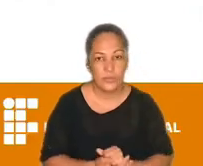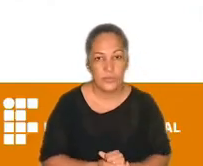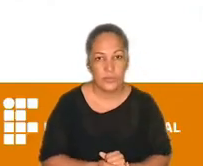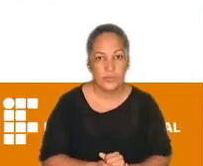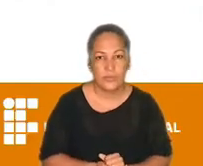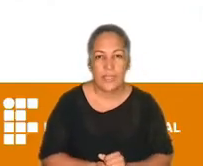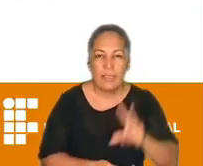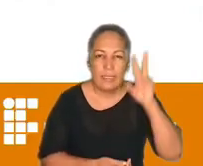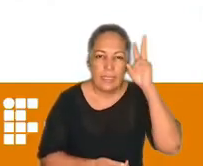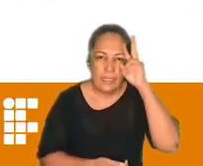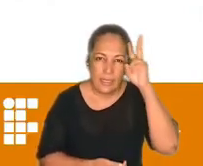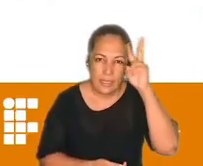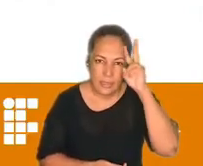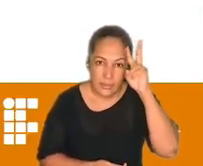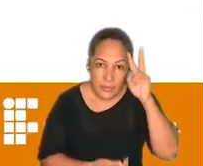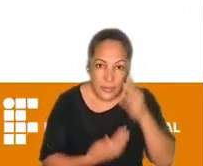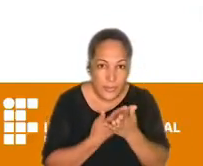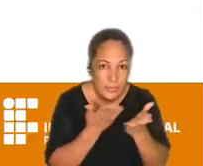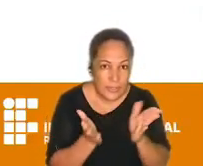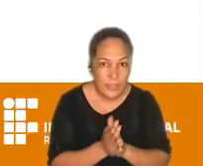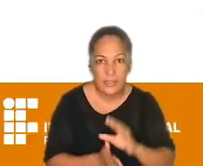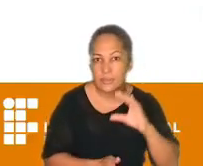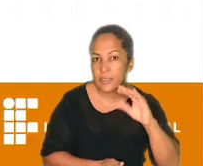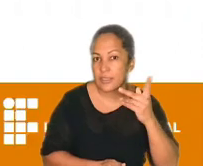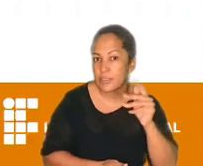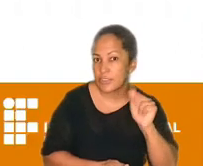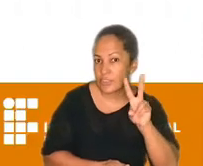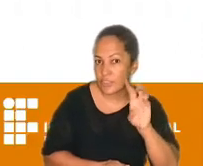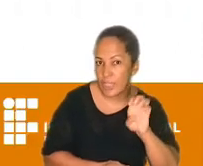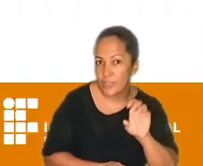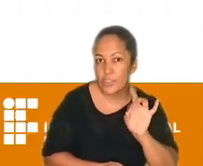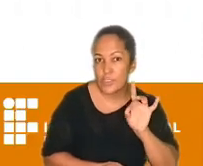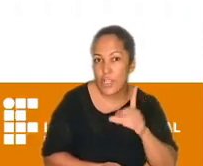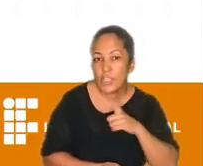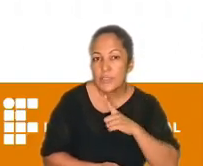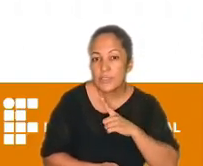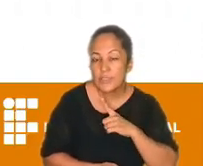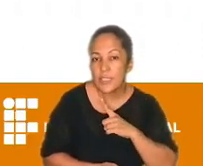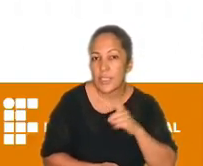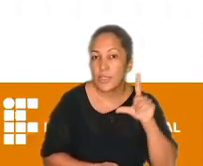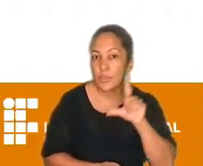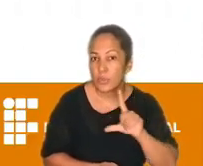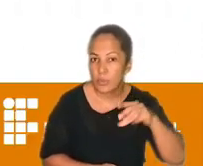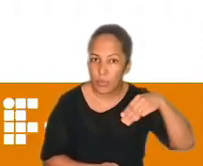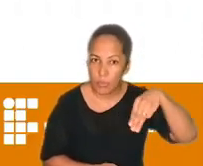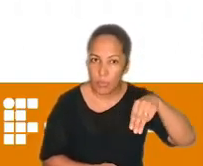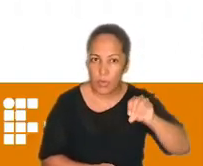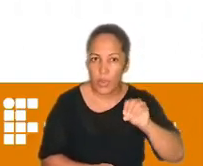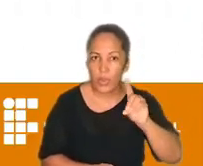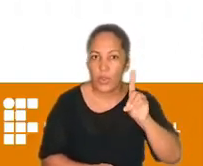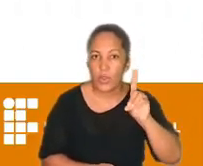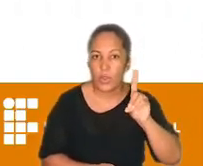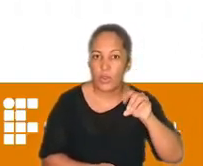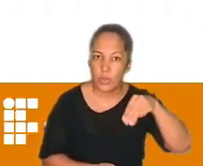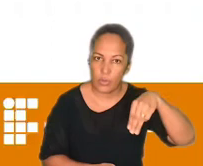Lembre-se, galerinha, a chave estrangeira ela só existe a partir do modelo lógico, tá? Então, o